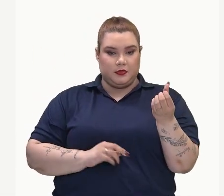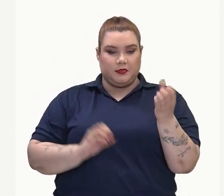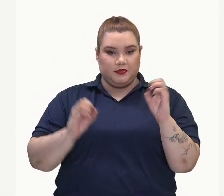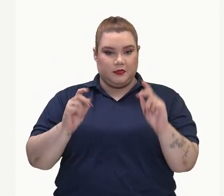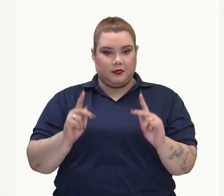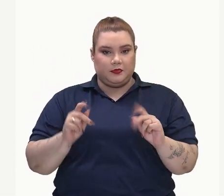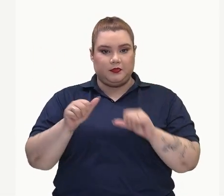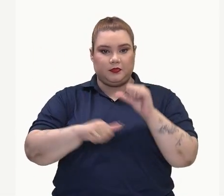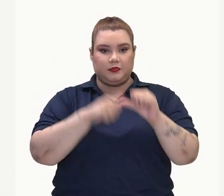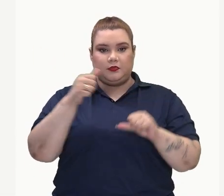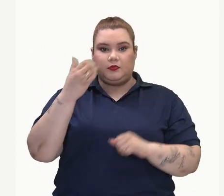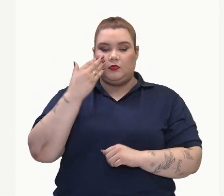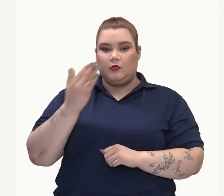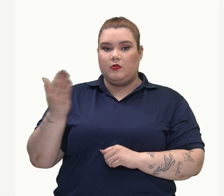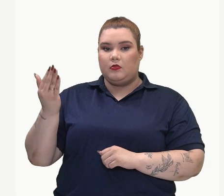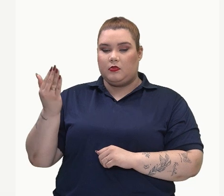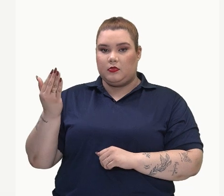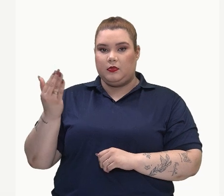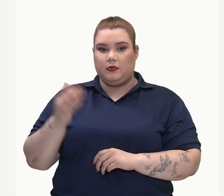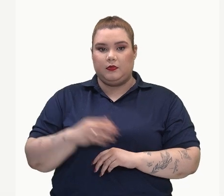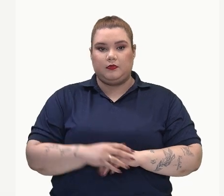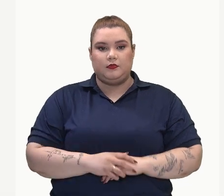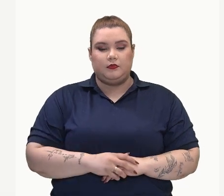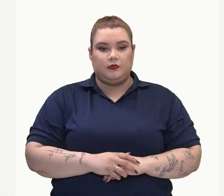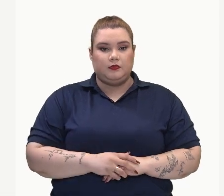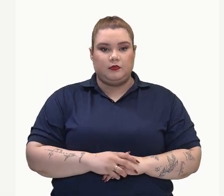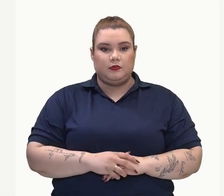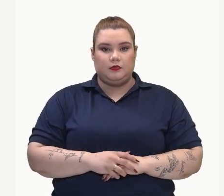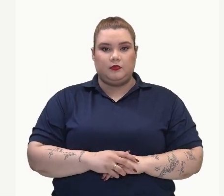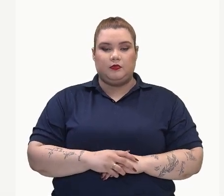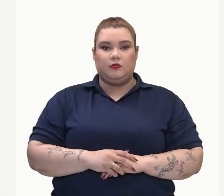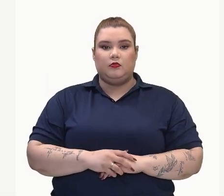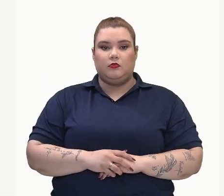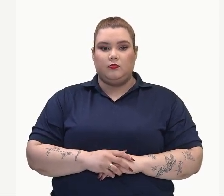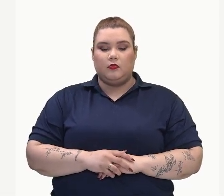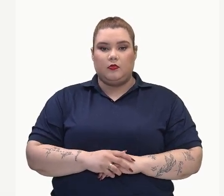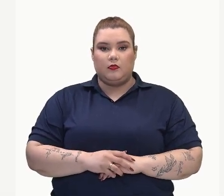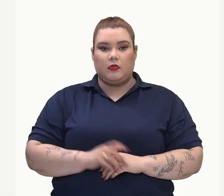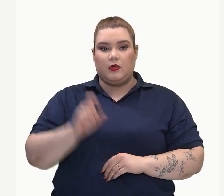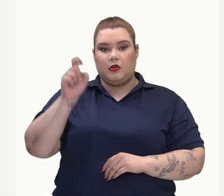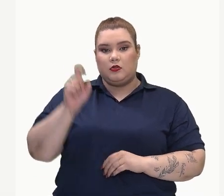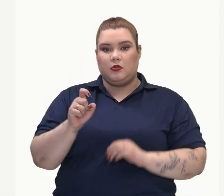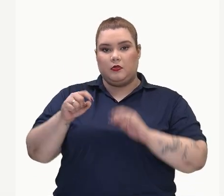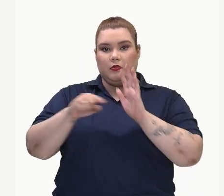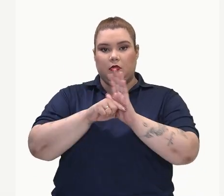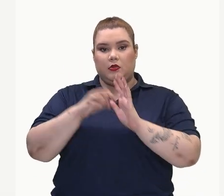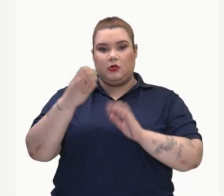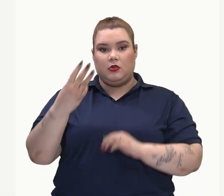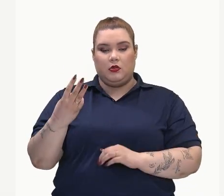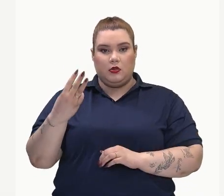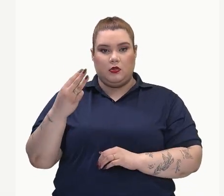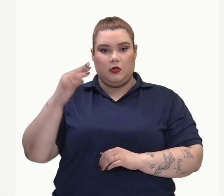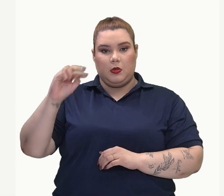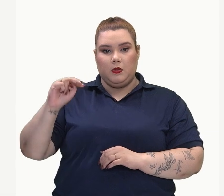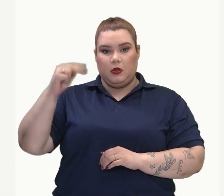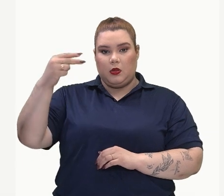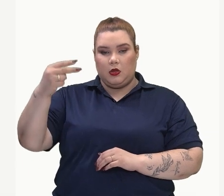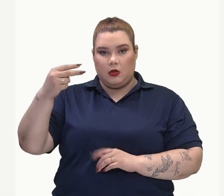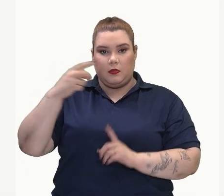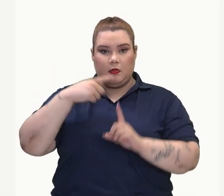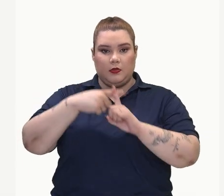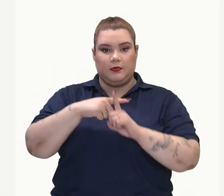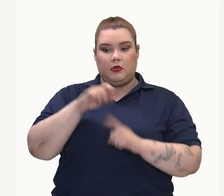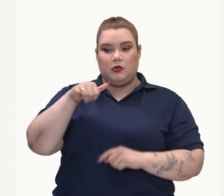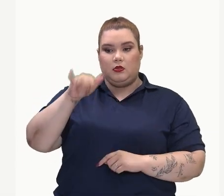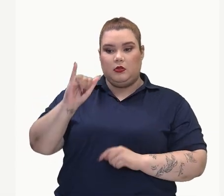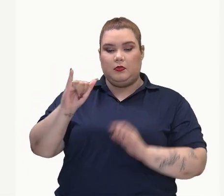Olha só como vai ficar bonitinho. Então, a equação fica desse jeito. X menos 3, né, ao quadrado, mais